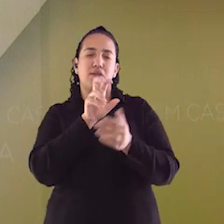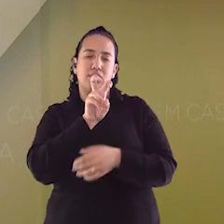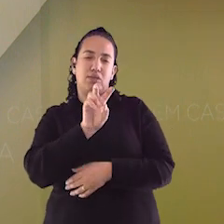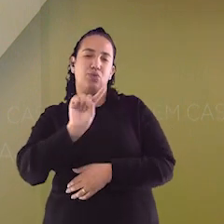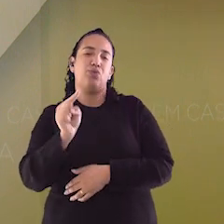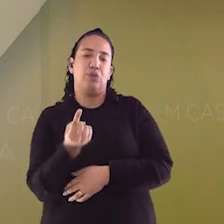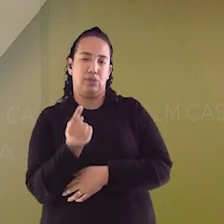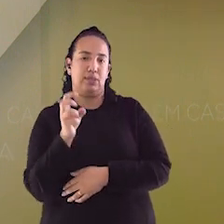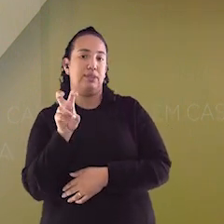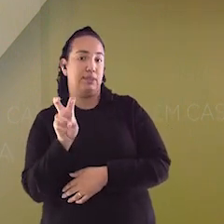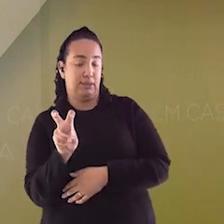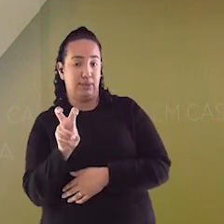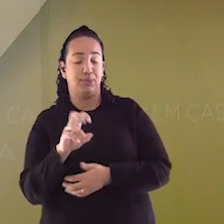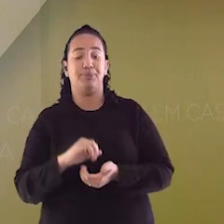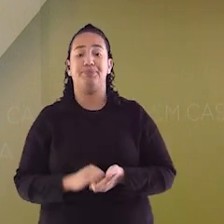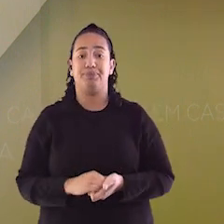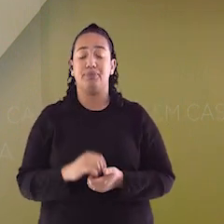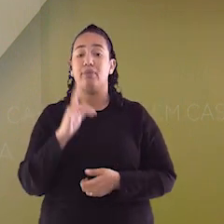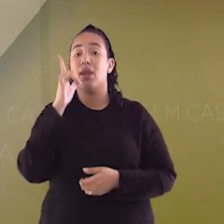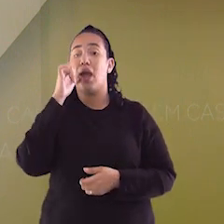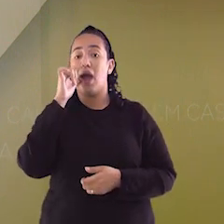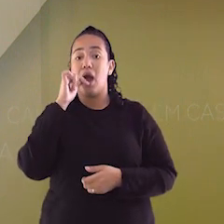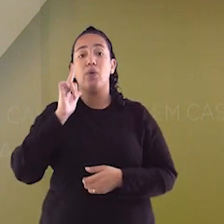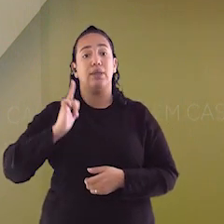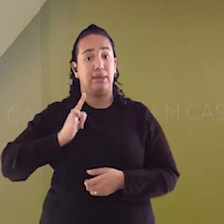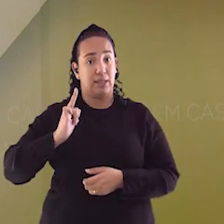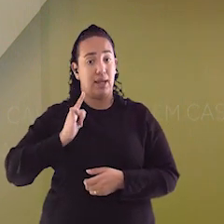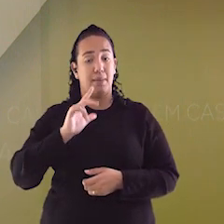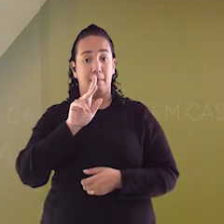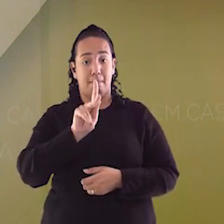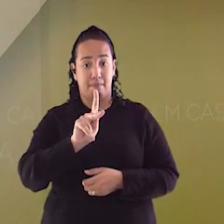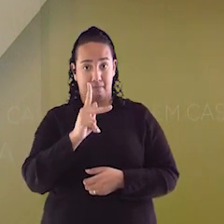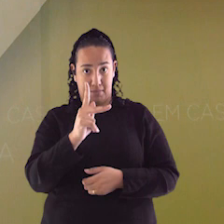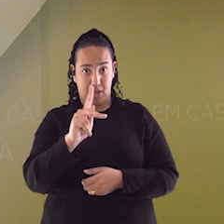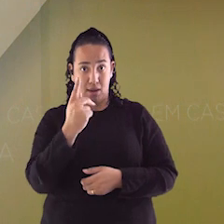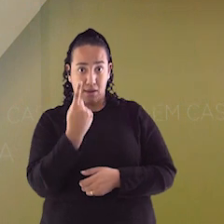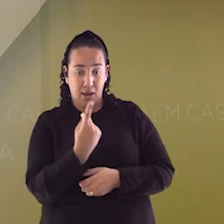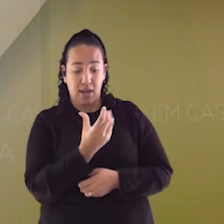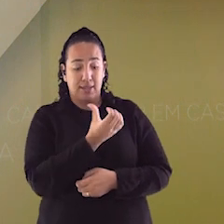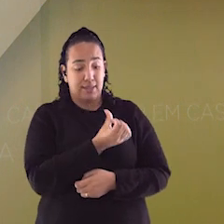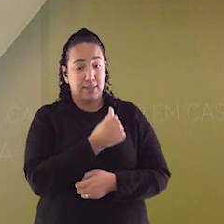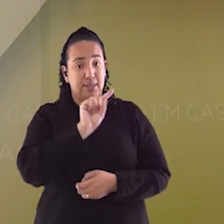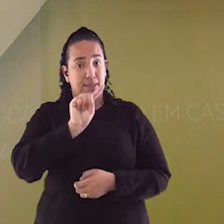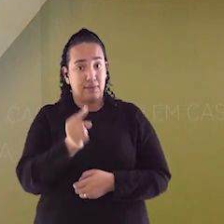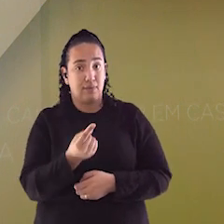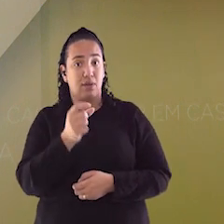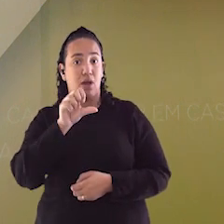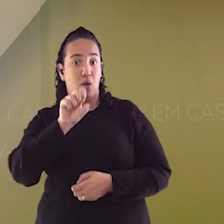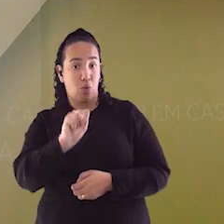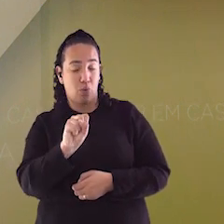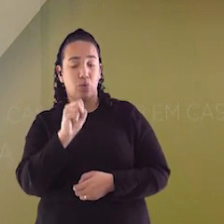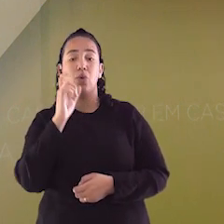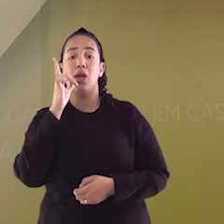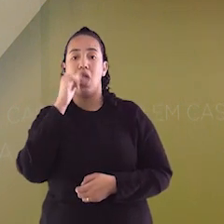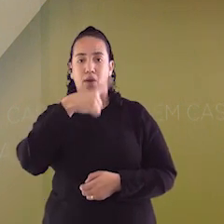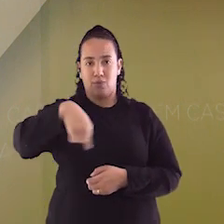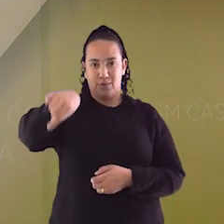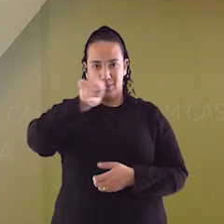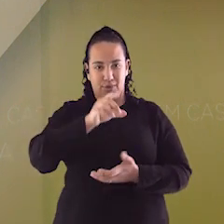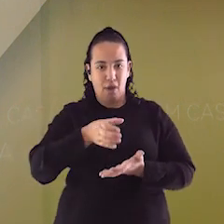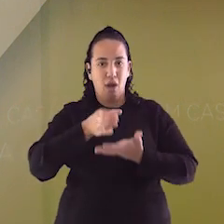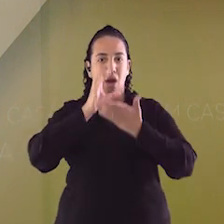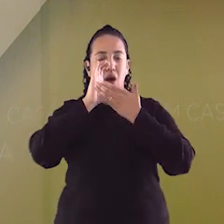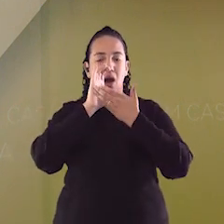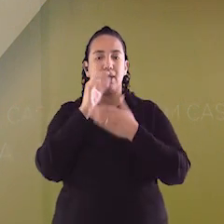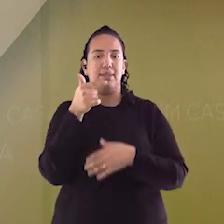e 5,5, ok? A água corrente, ela possui um pH de 6,8 e a água mineral